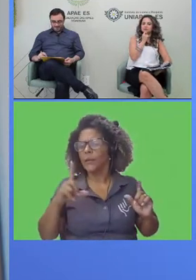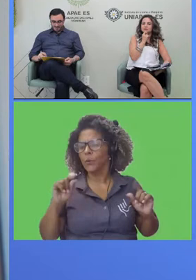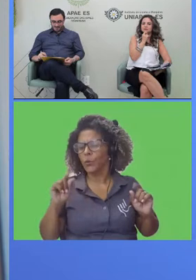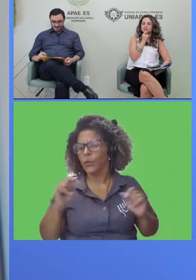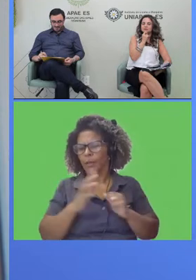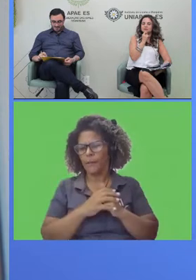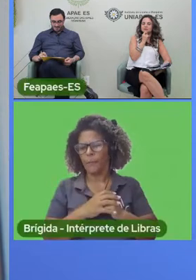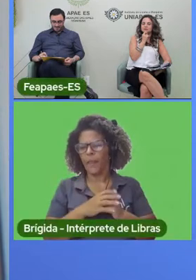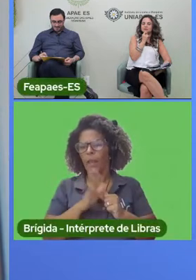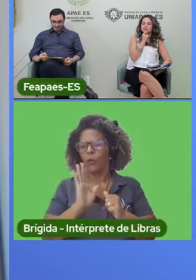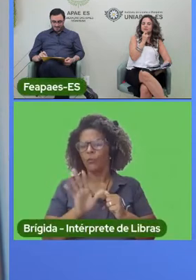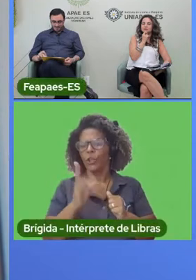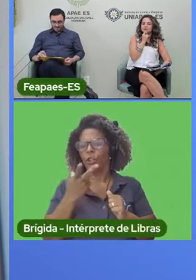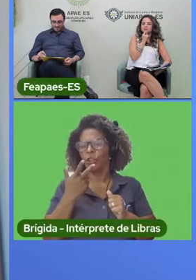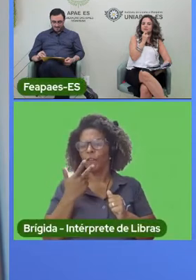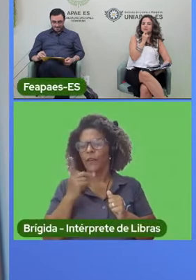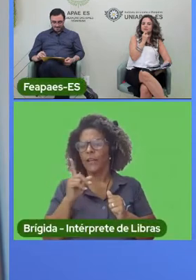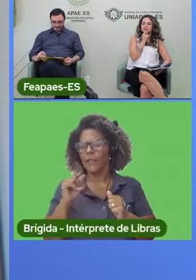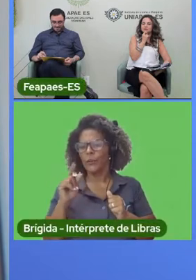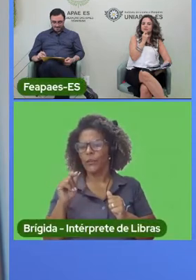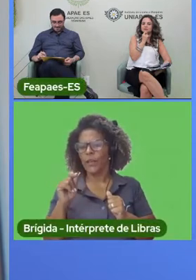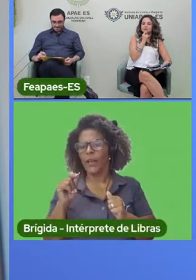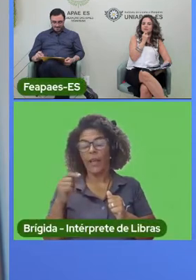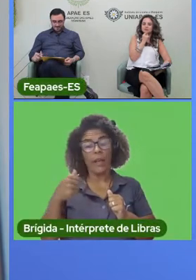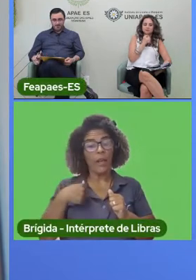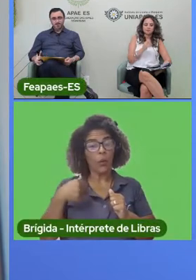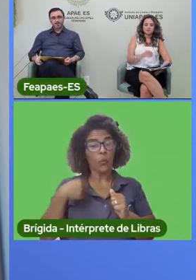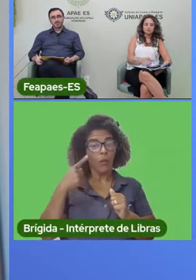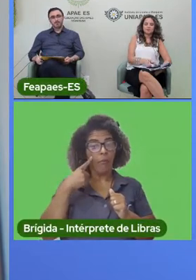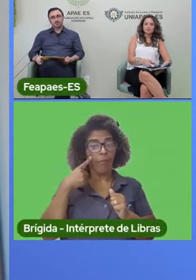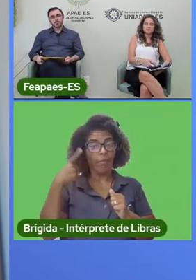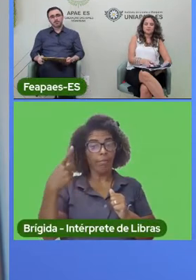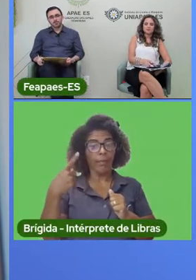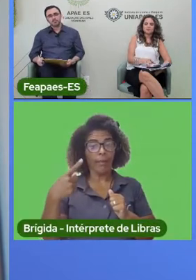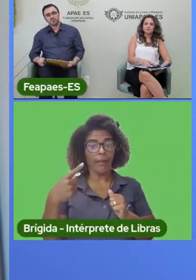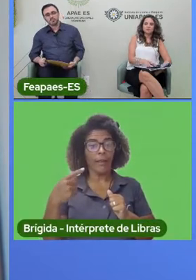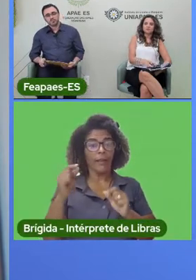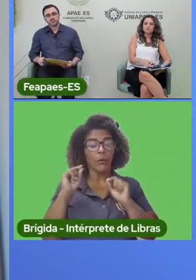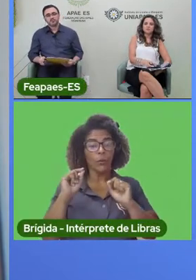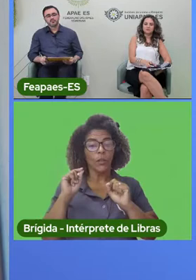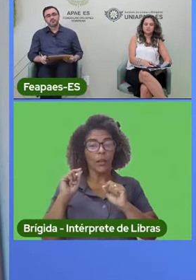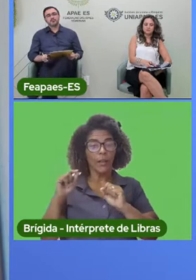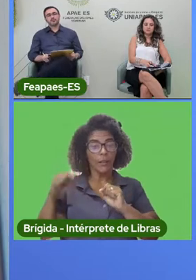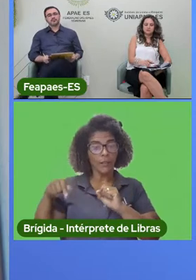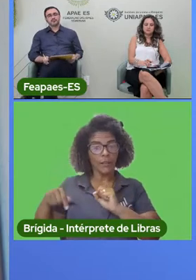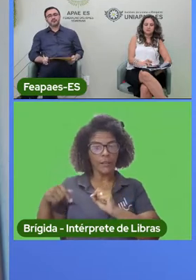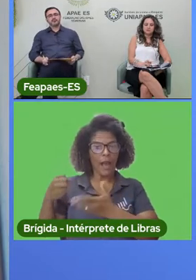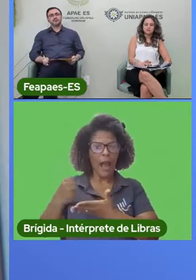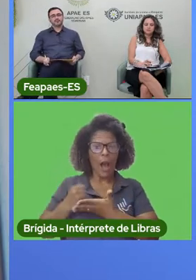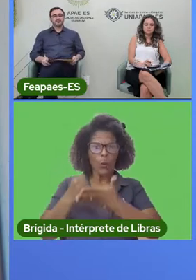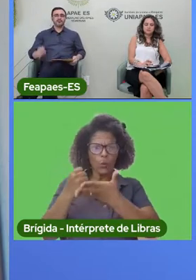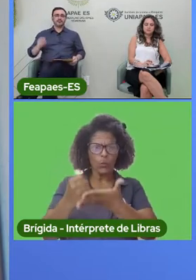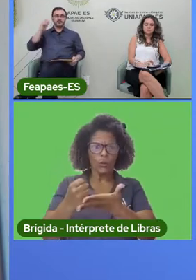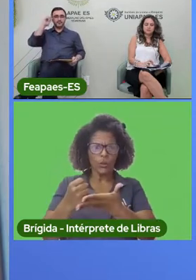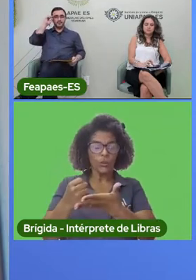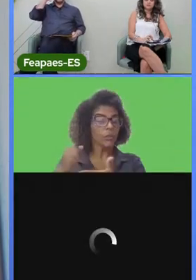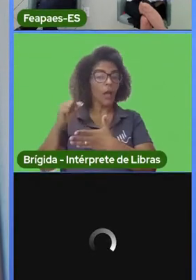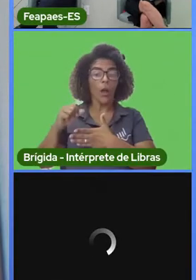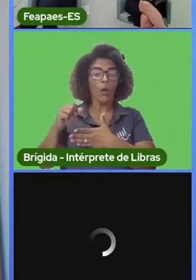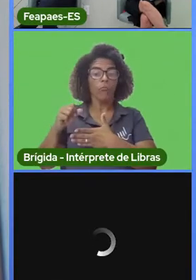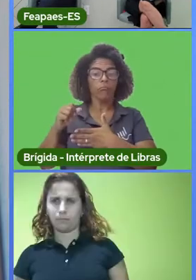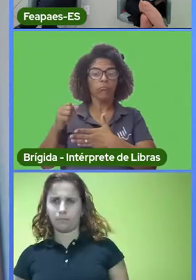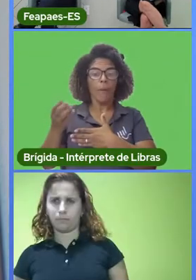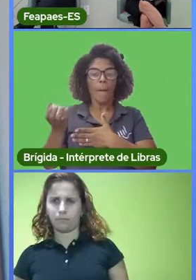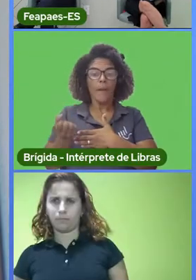aqui, eu parto da ideia de que o programa Auxílio Inclusão, o benefício